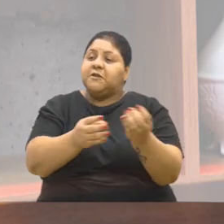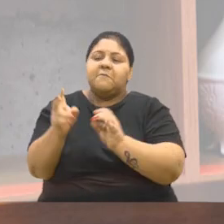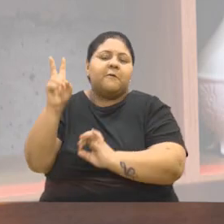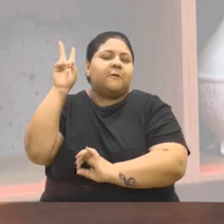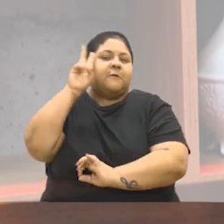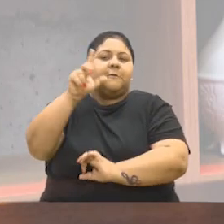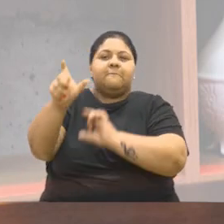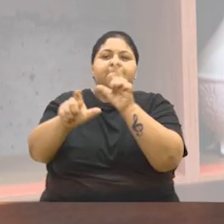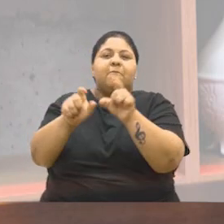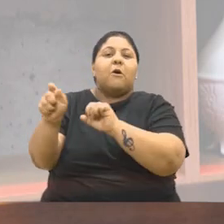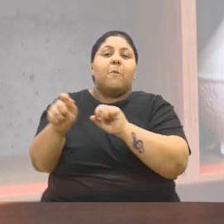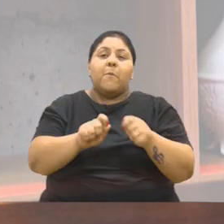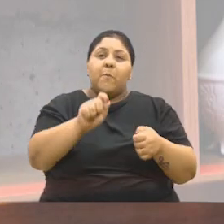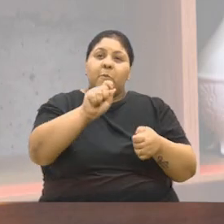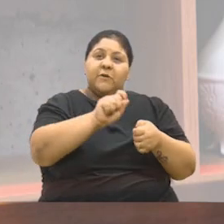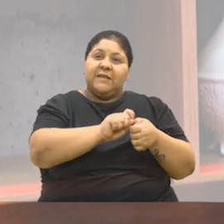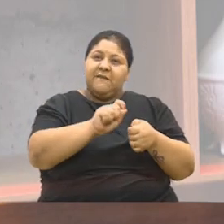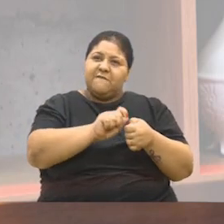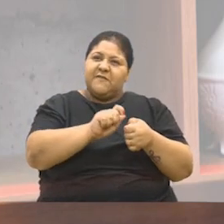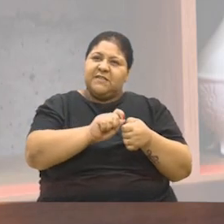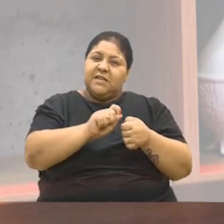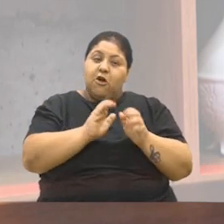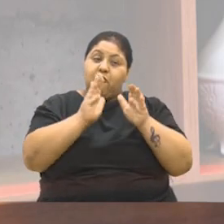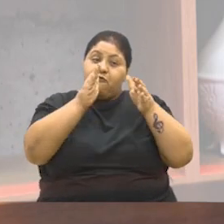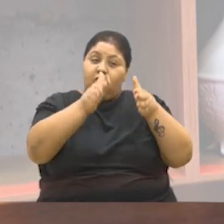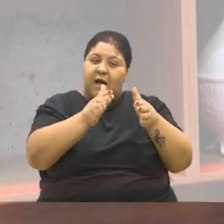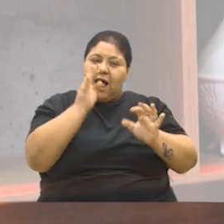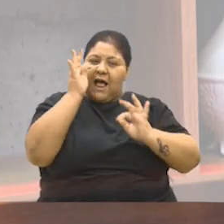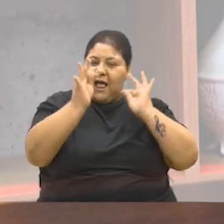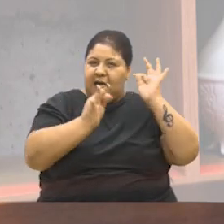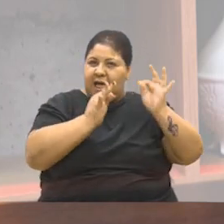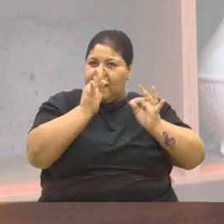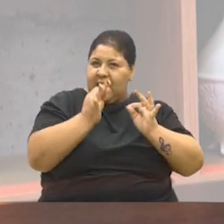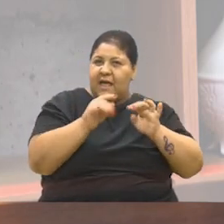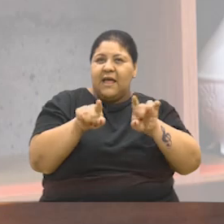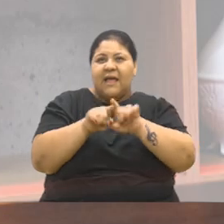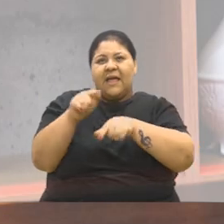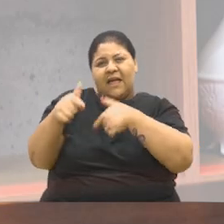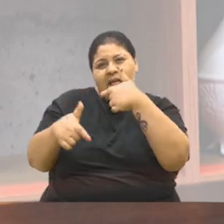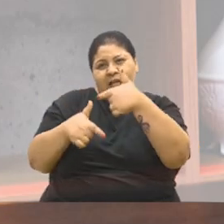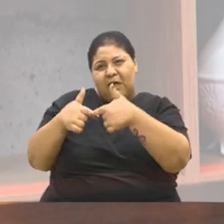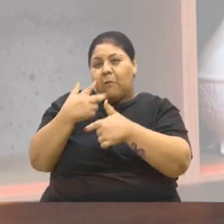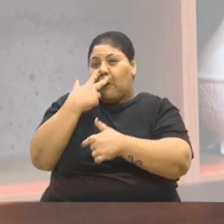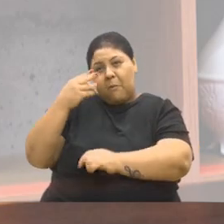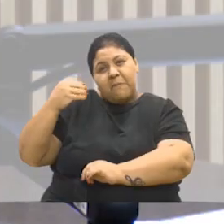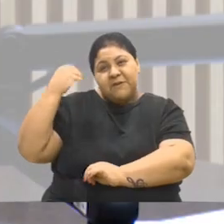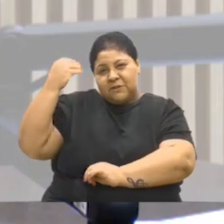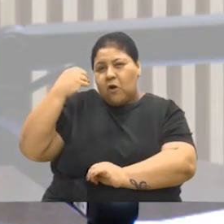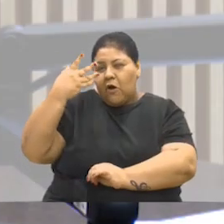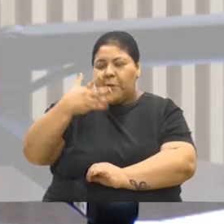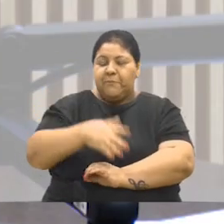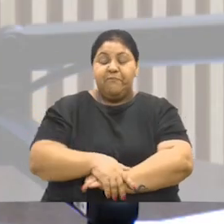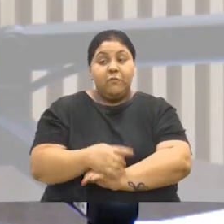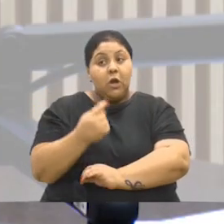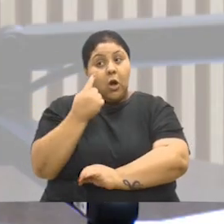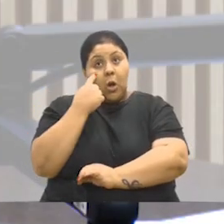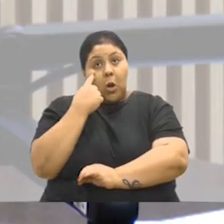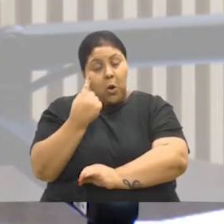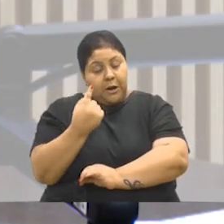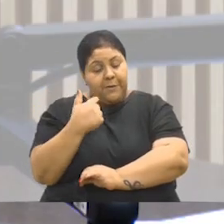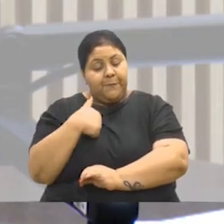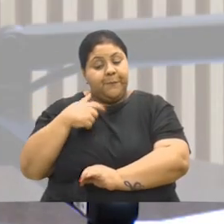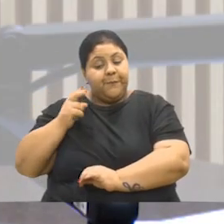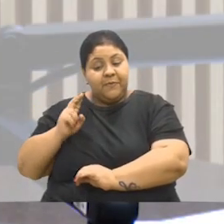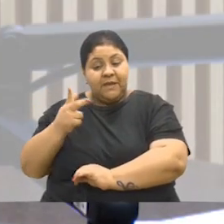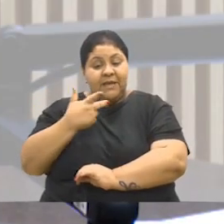poder fazer os tratamentos e você atua também como uma psicóloga. Olha, eu sempre digo que antes da gente